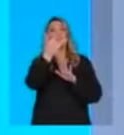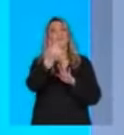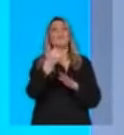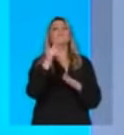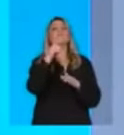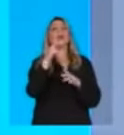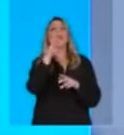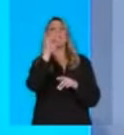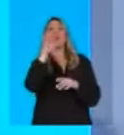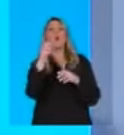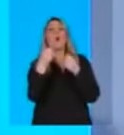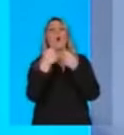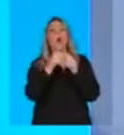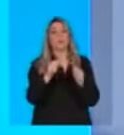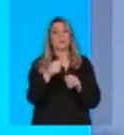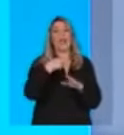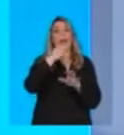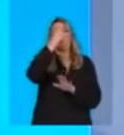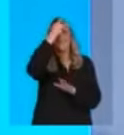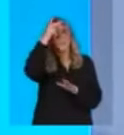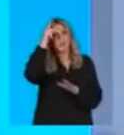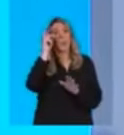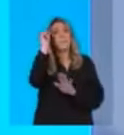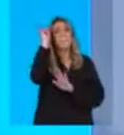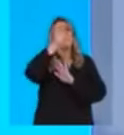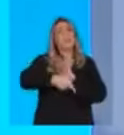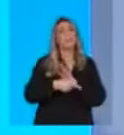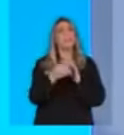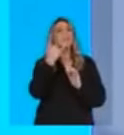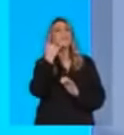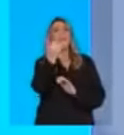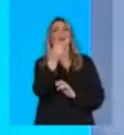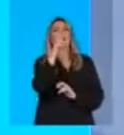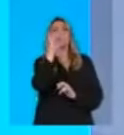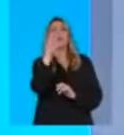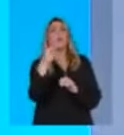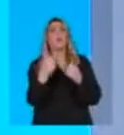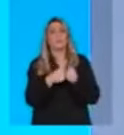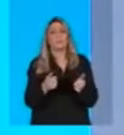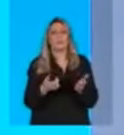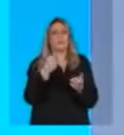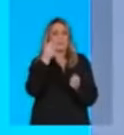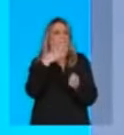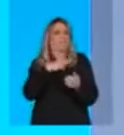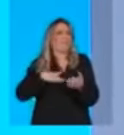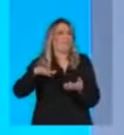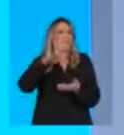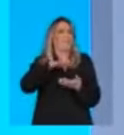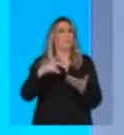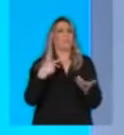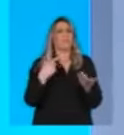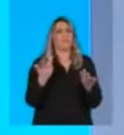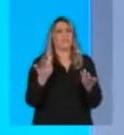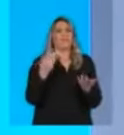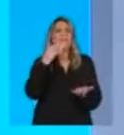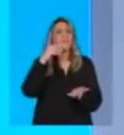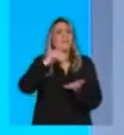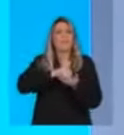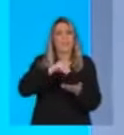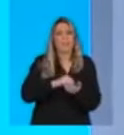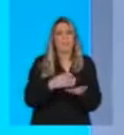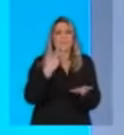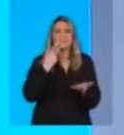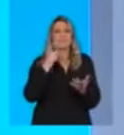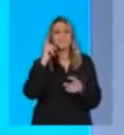ônibus quer dizer a prefeitura manda ligar para Rio ônibus isso é um nível de subserviência isso é um nível de